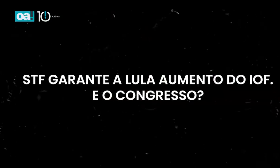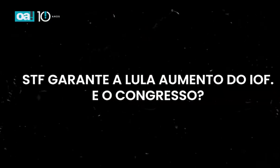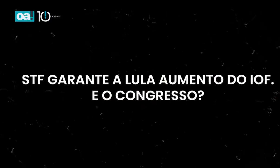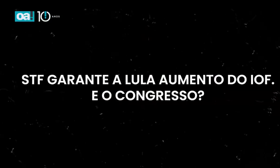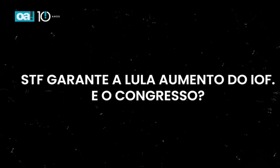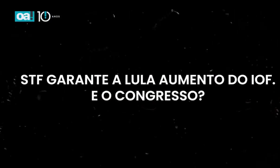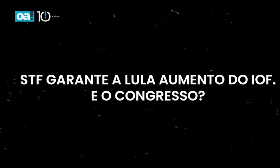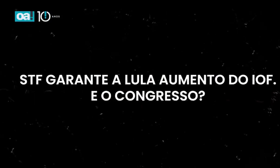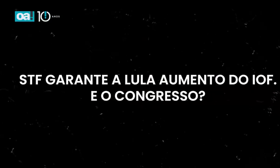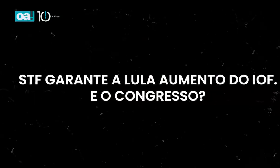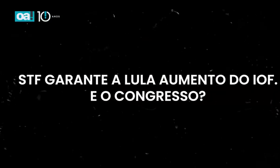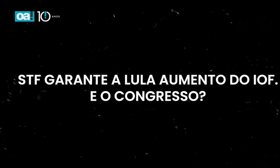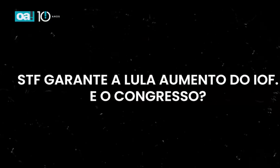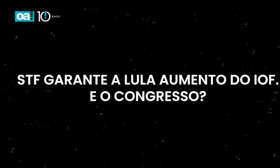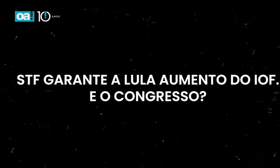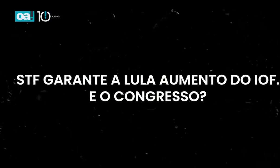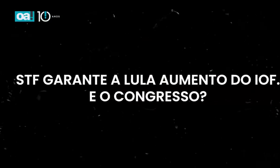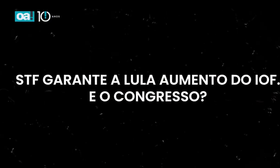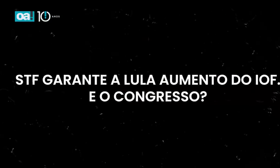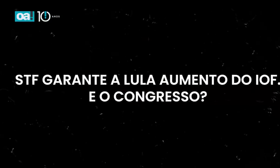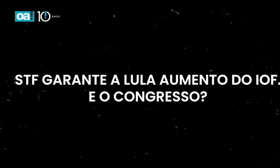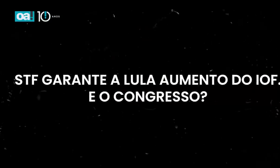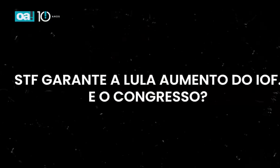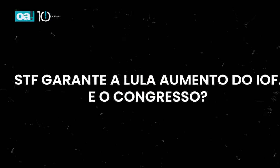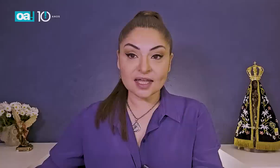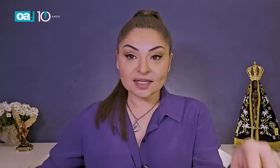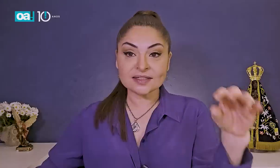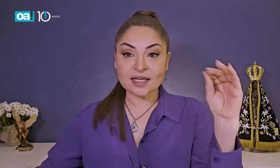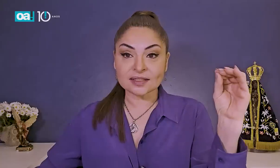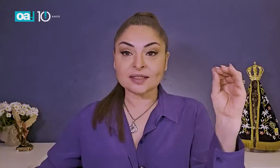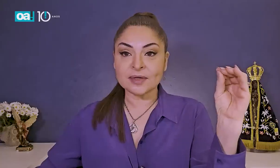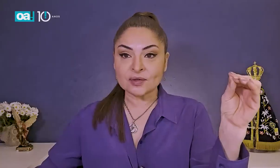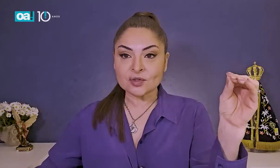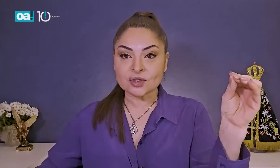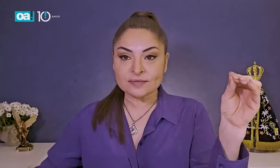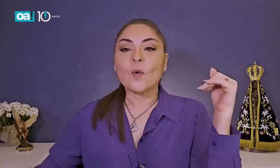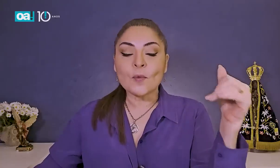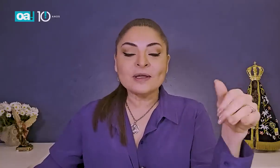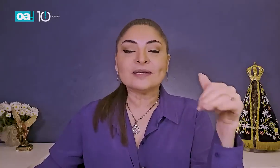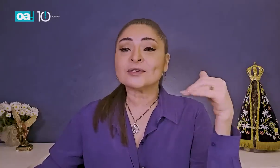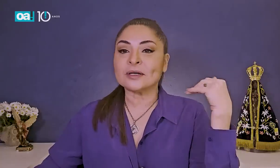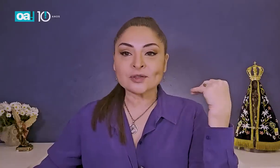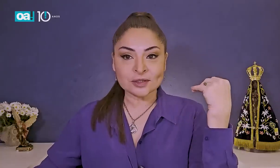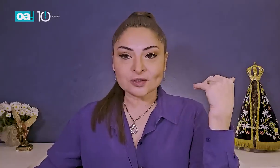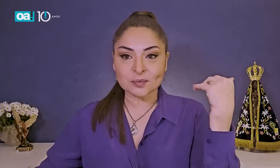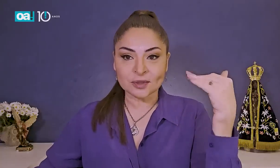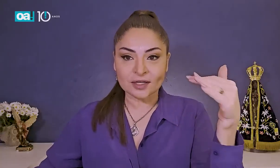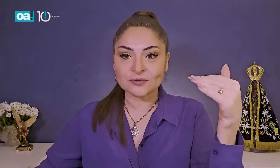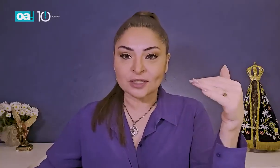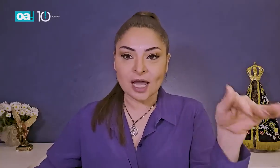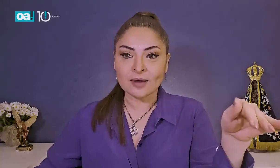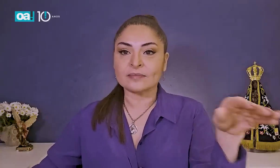garante a Lula aumento do IOF. E o Congresso? Exatamente. O ministro Alexandre